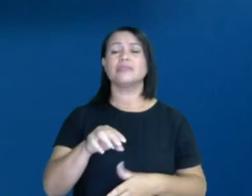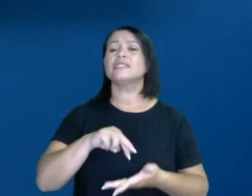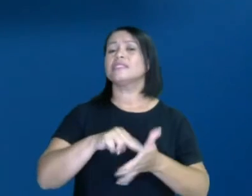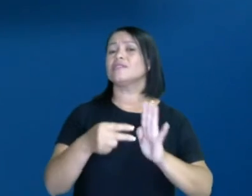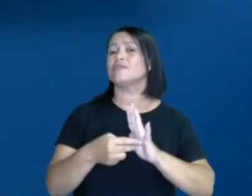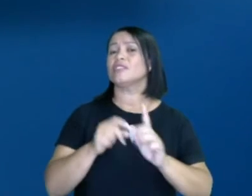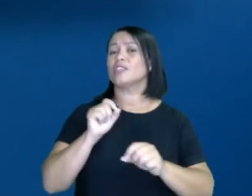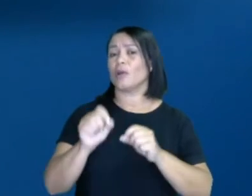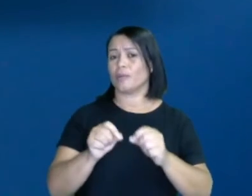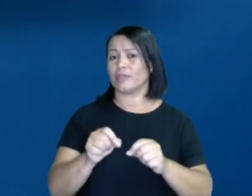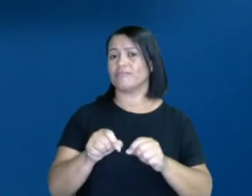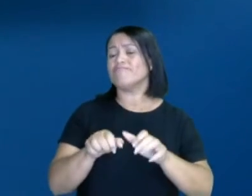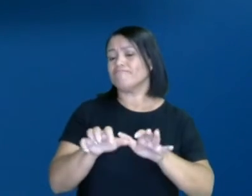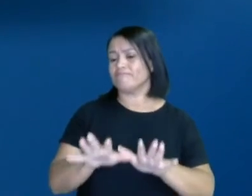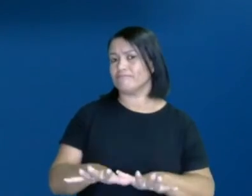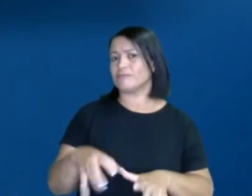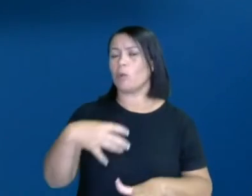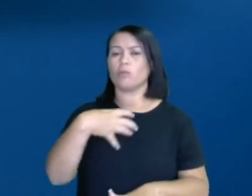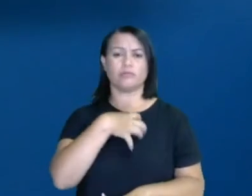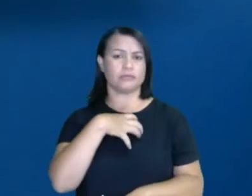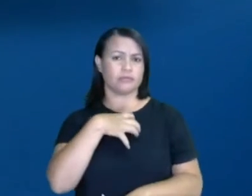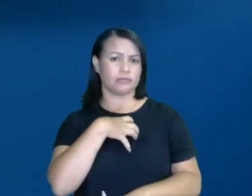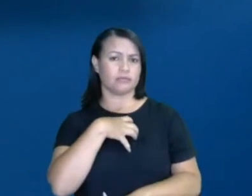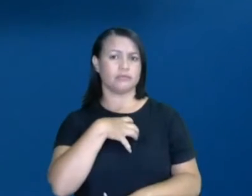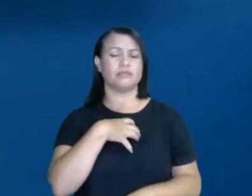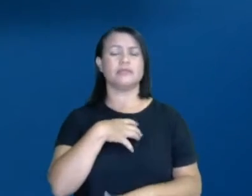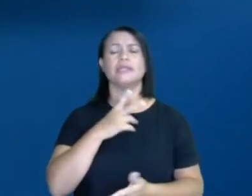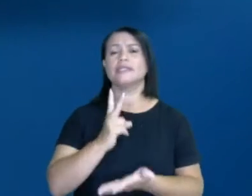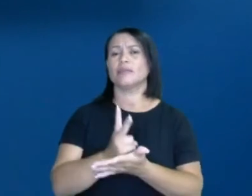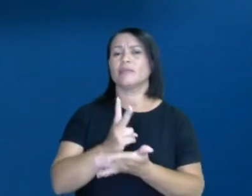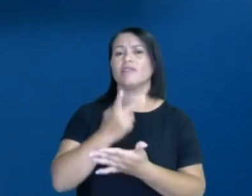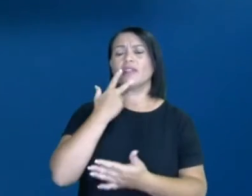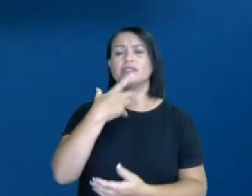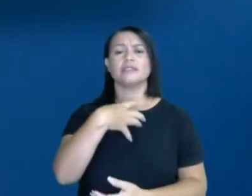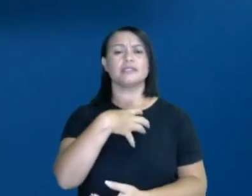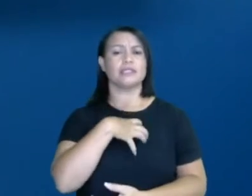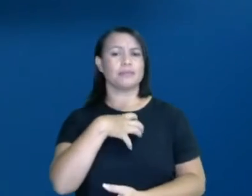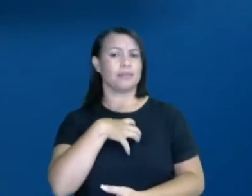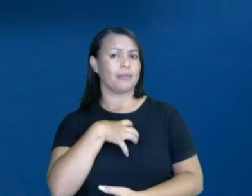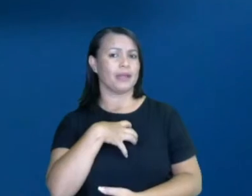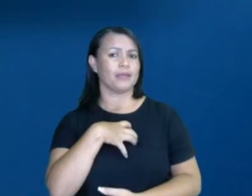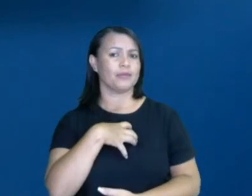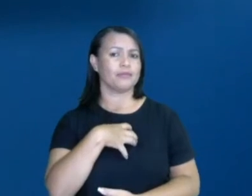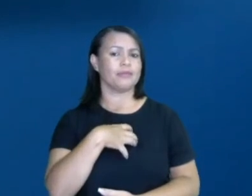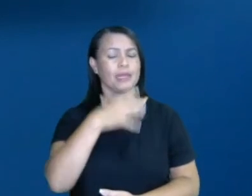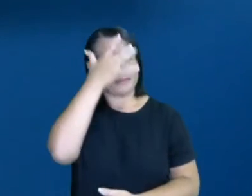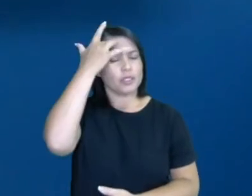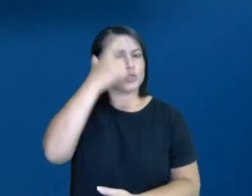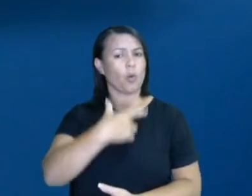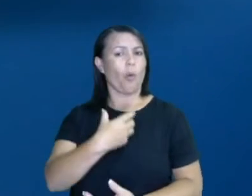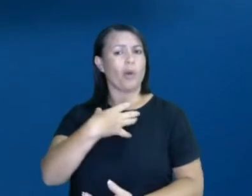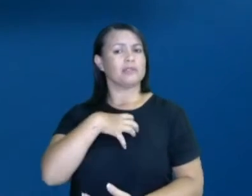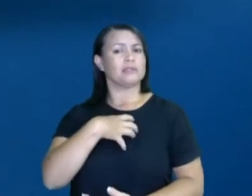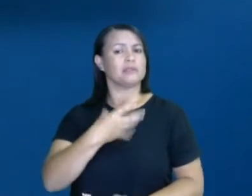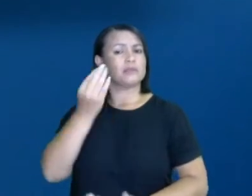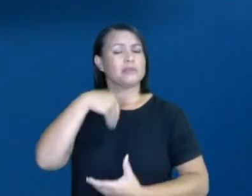que significa um estado. Então, sempre que a gente está falando de sentimento, a gente está falando de um estado em que nós